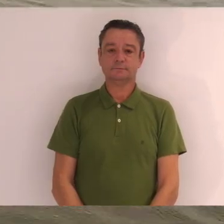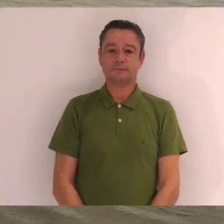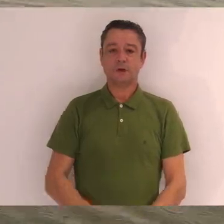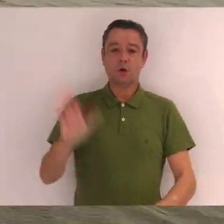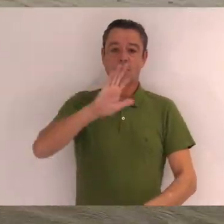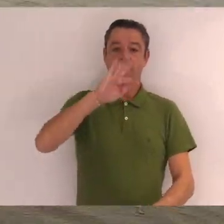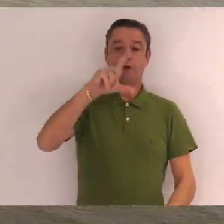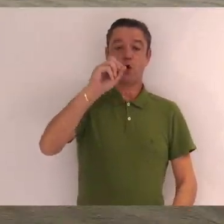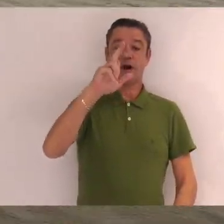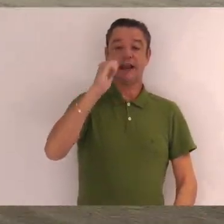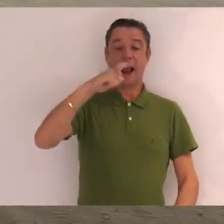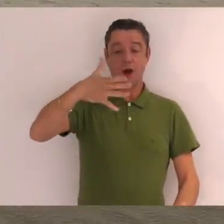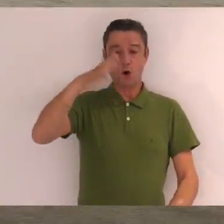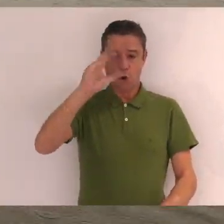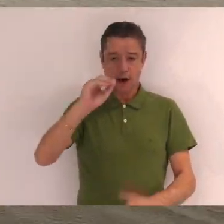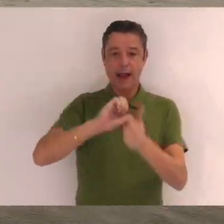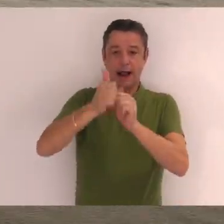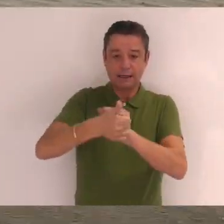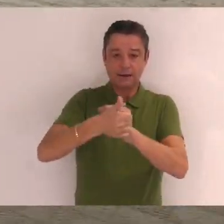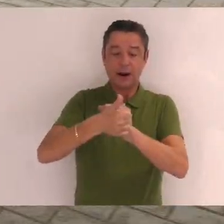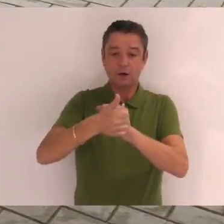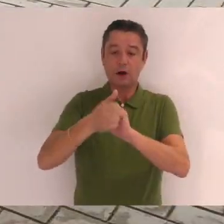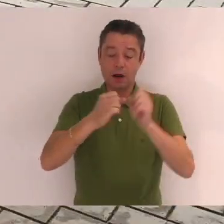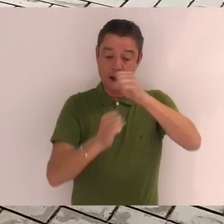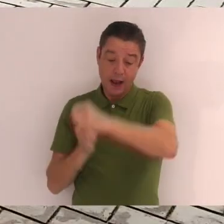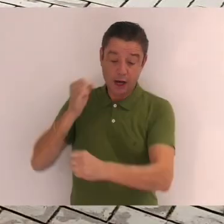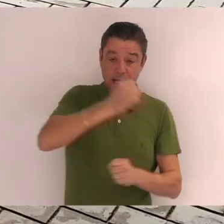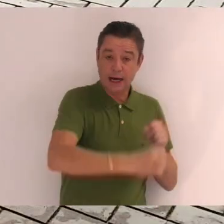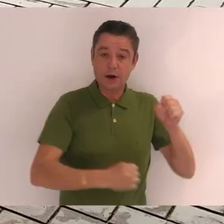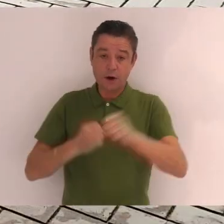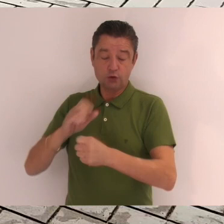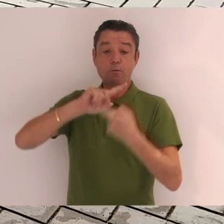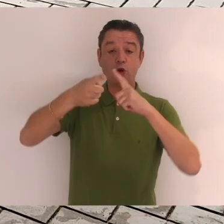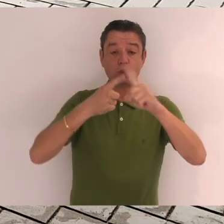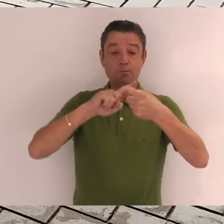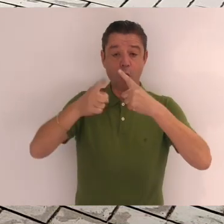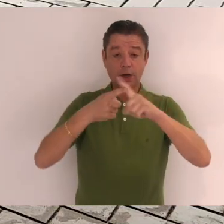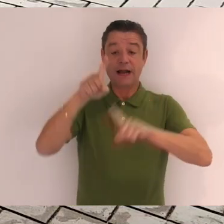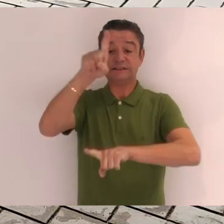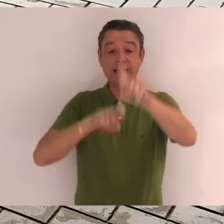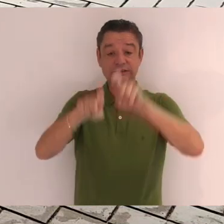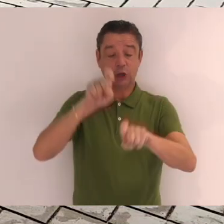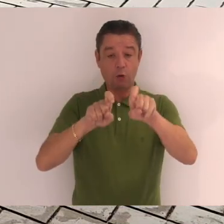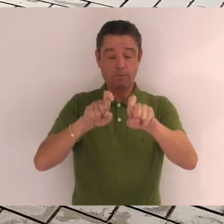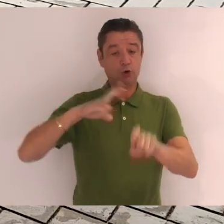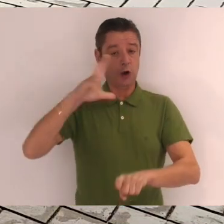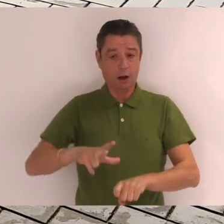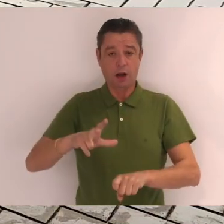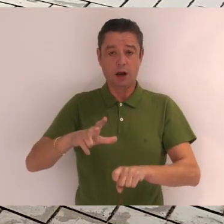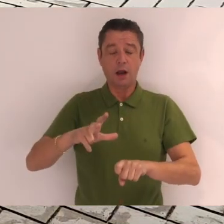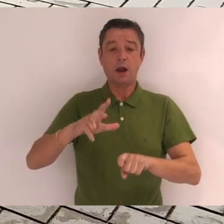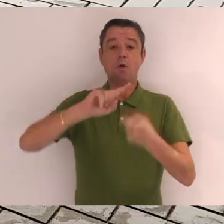o Olá sou pura Jesus atleta de paracanoagem representa o cliente Monte Mor e a seleção Nacional